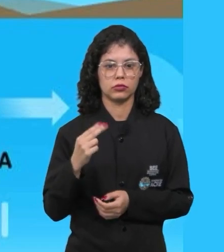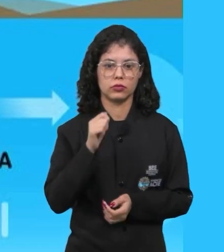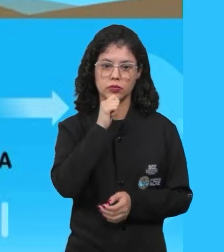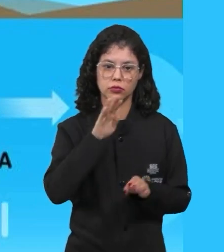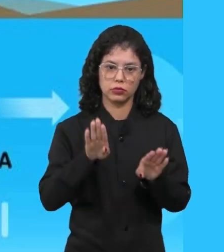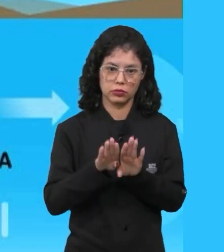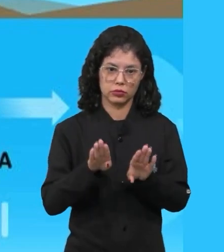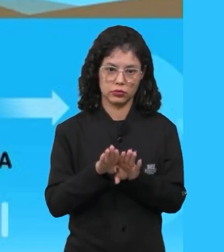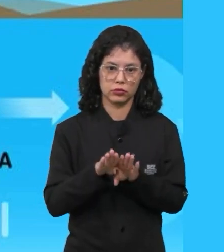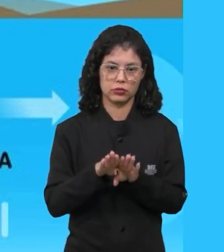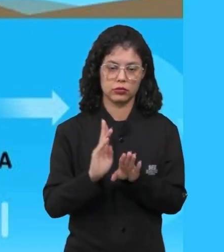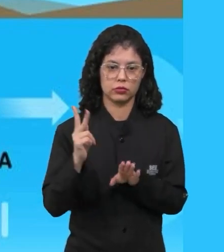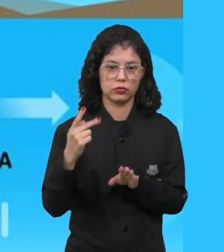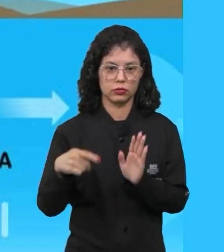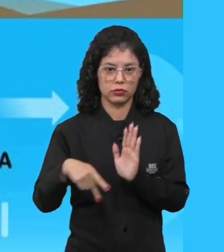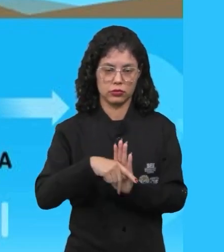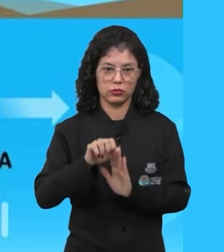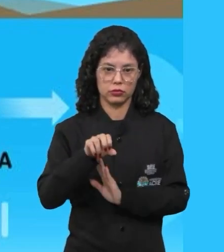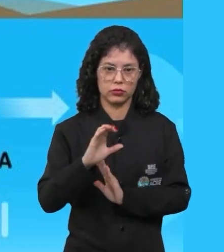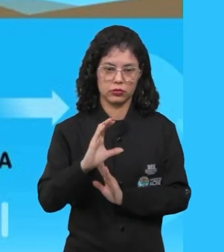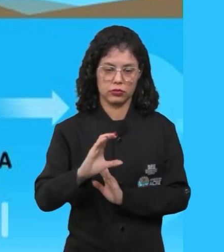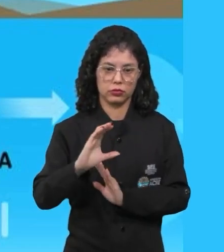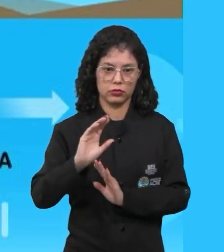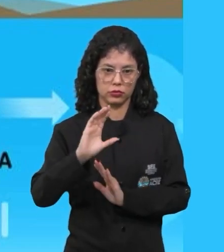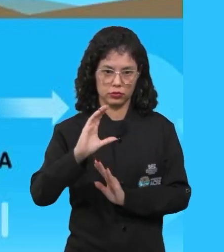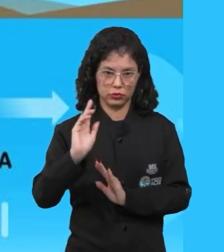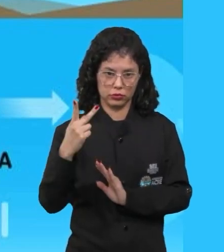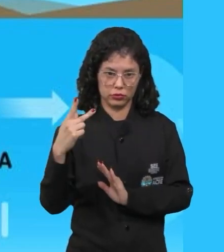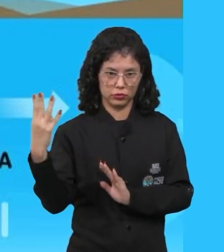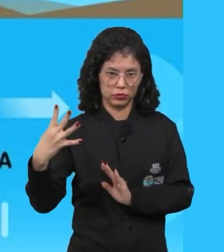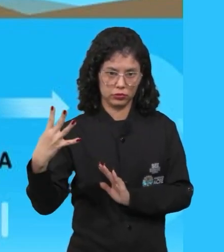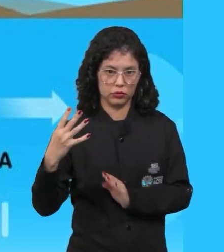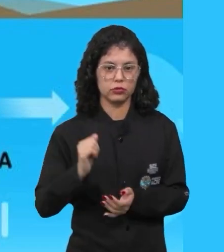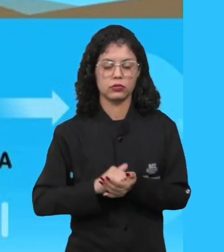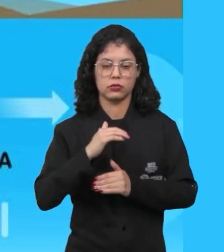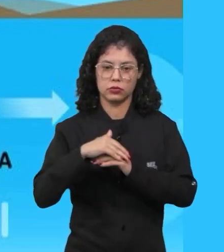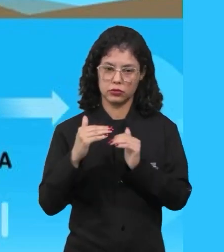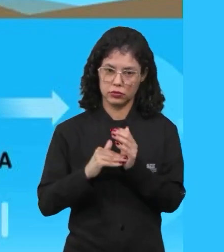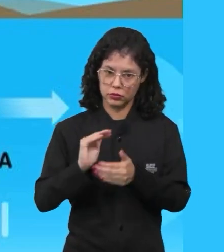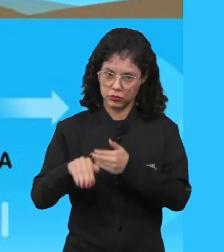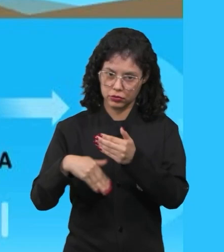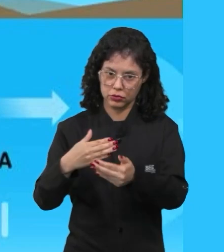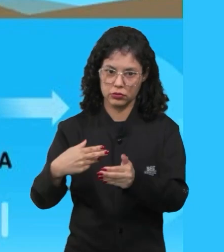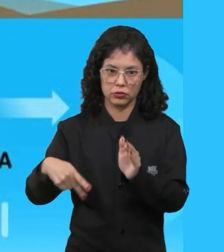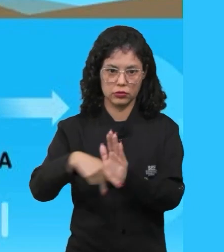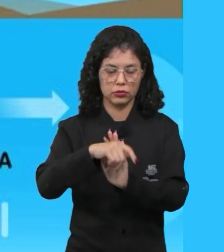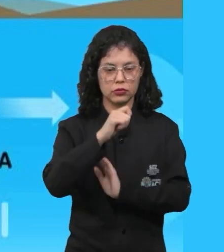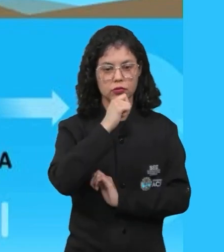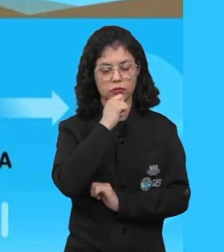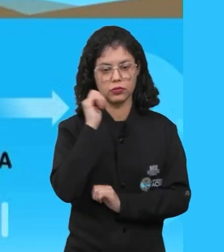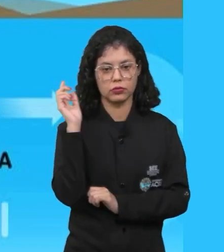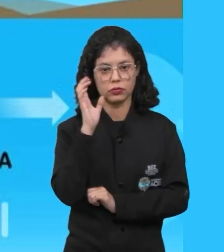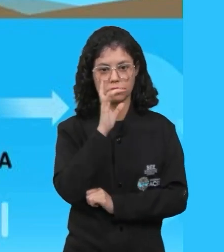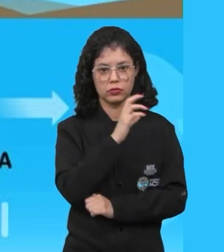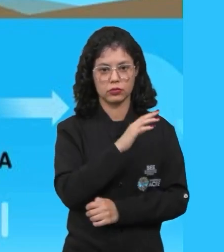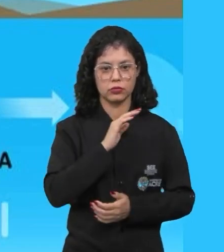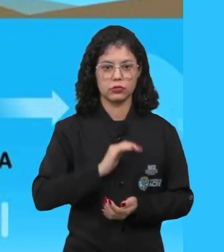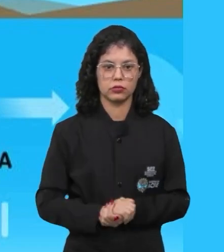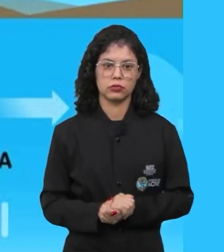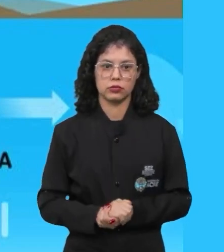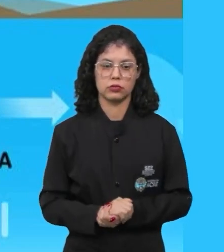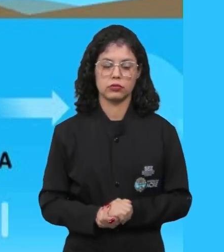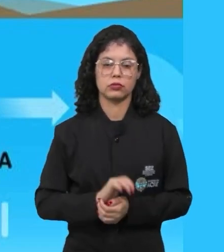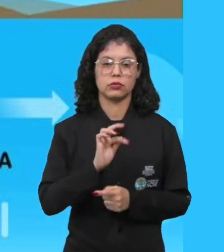né, o gás metano, CH4, eles passavam por todo esse processo, né, pelo calor, pela eletricidade,